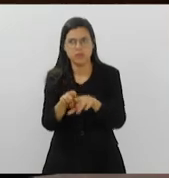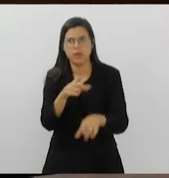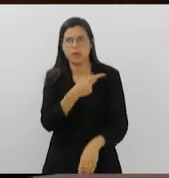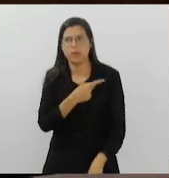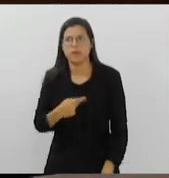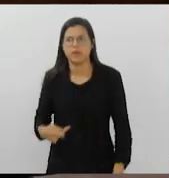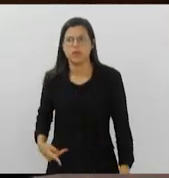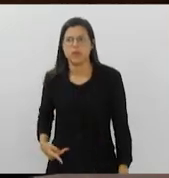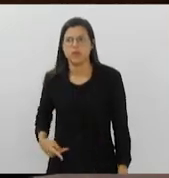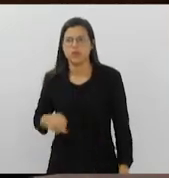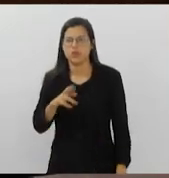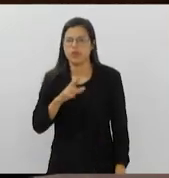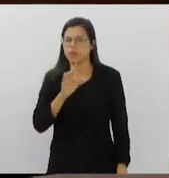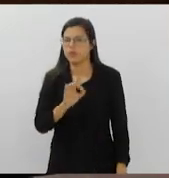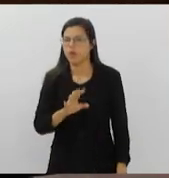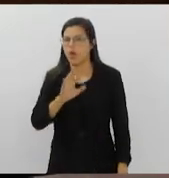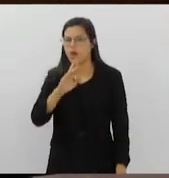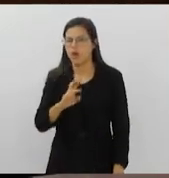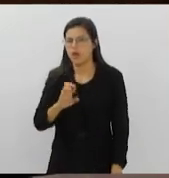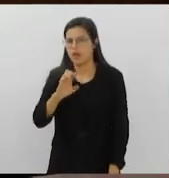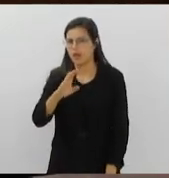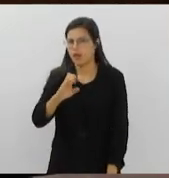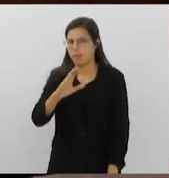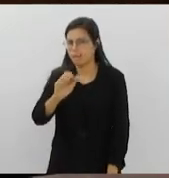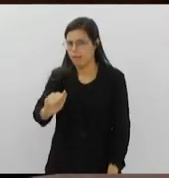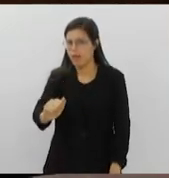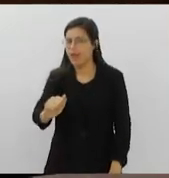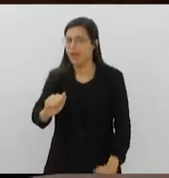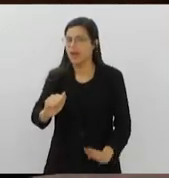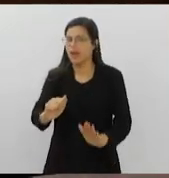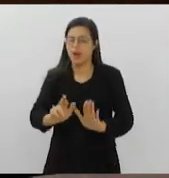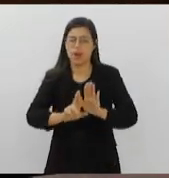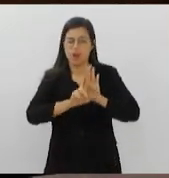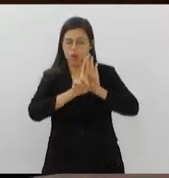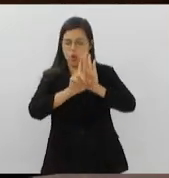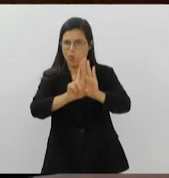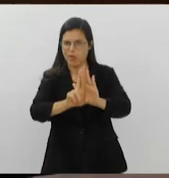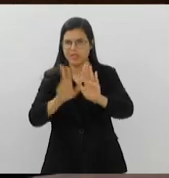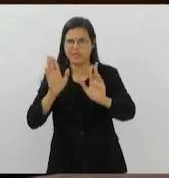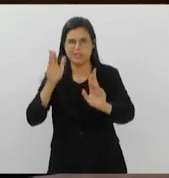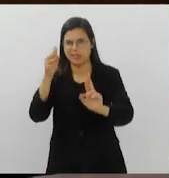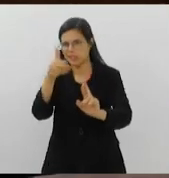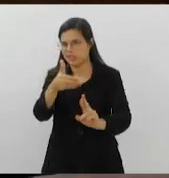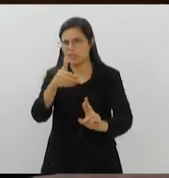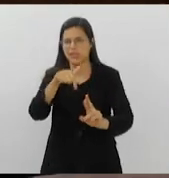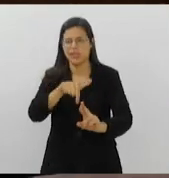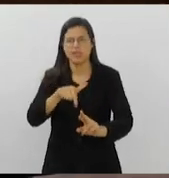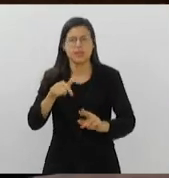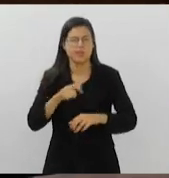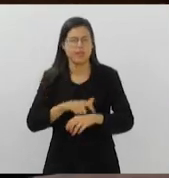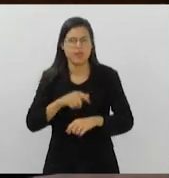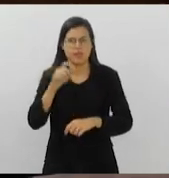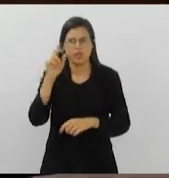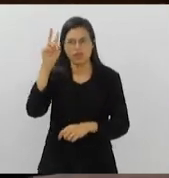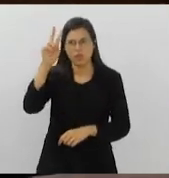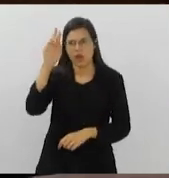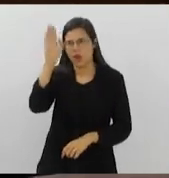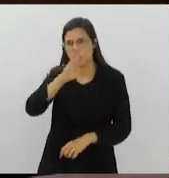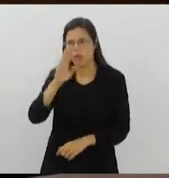só Rebeca Andrade é reconhecida nesse momento na história do Brasil como a